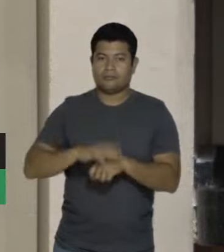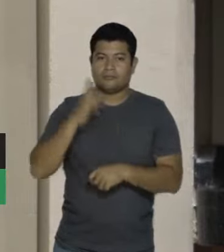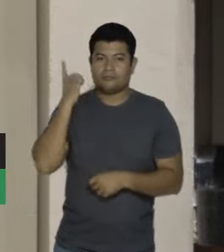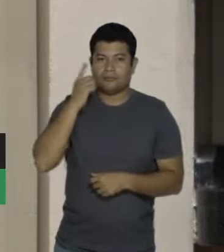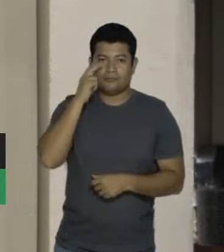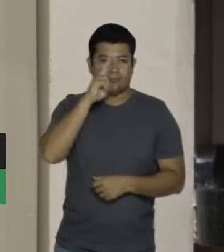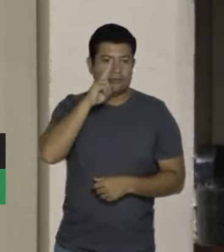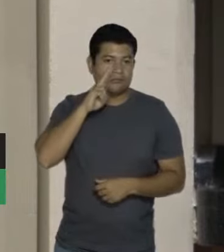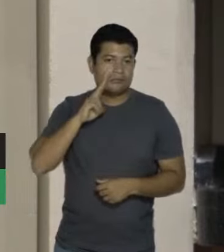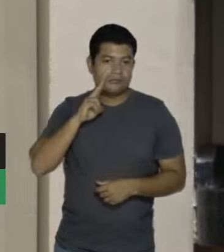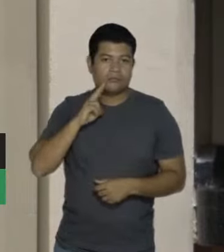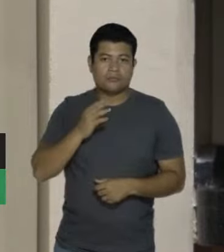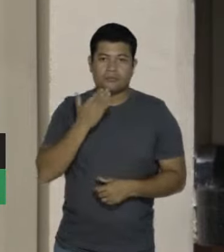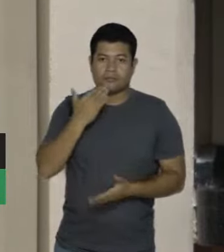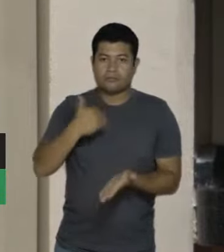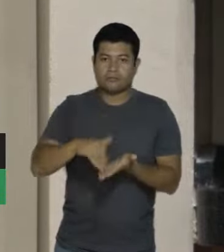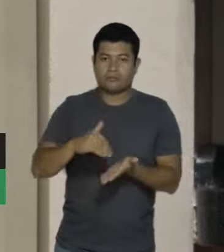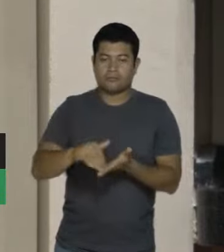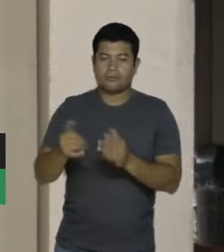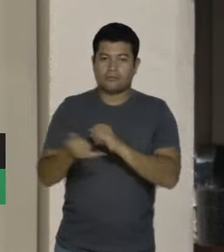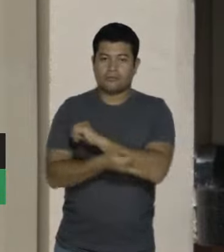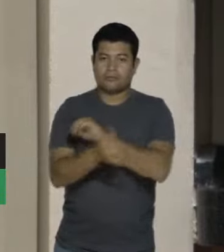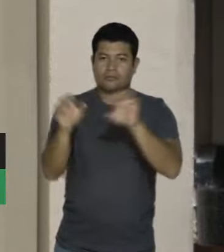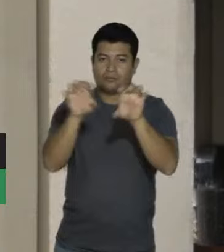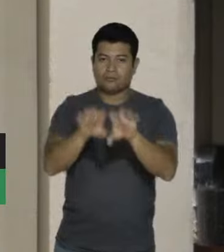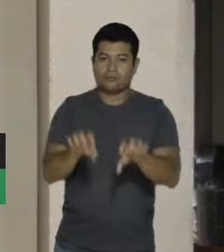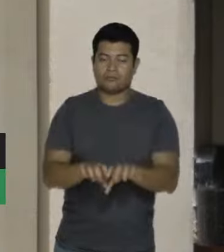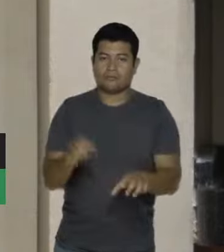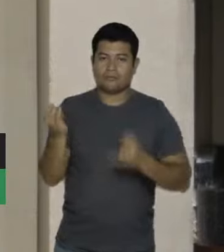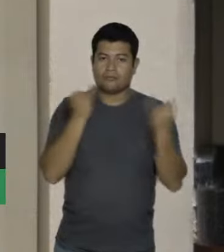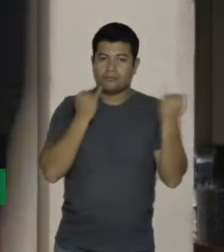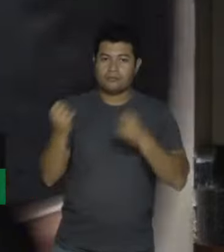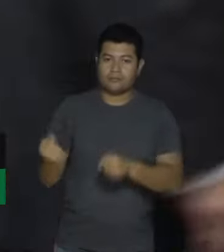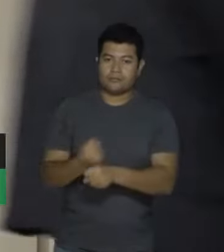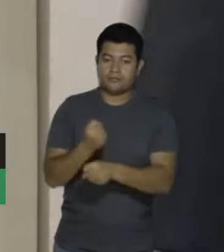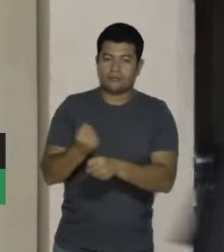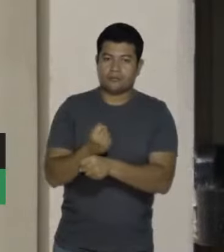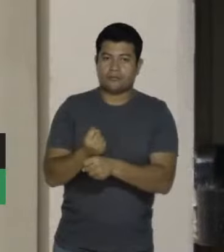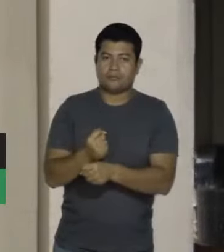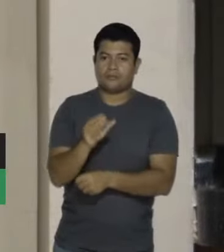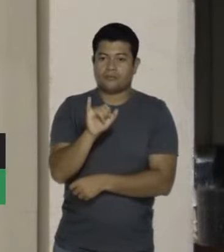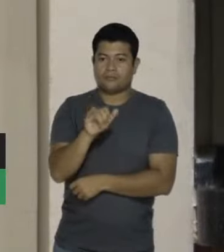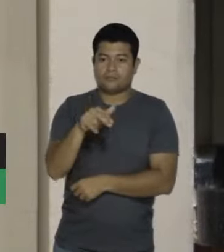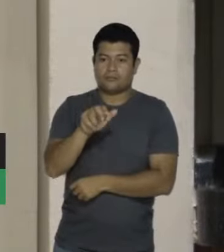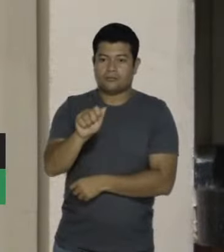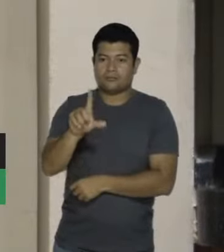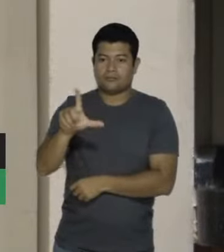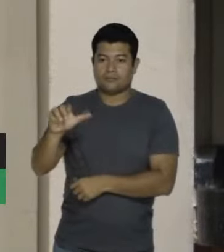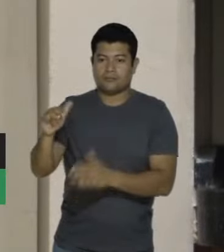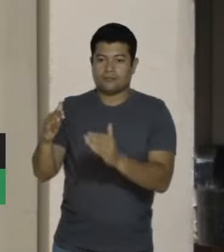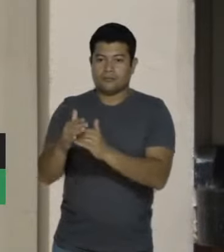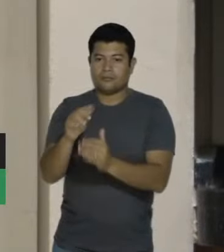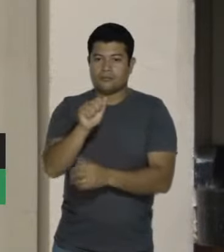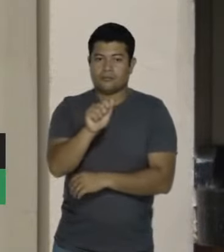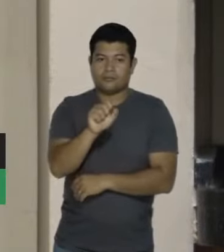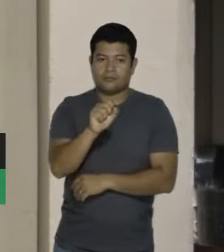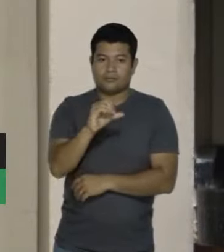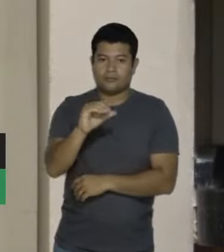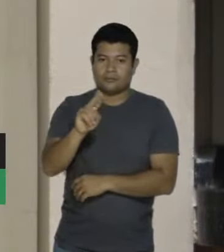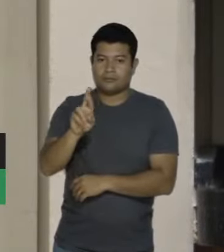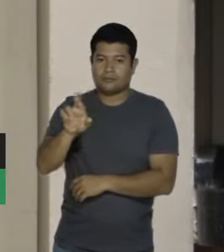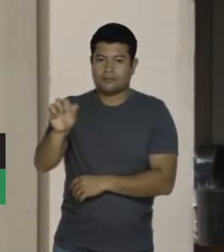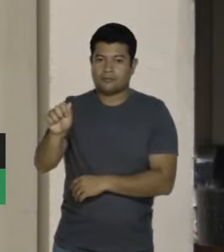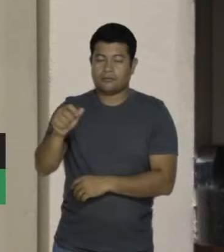solicitando a Secretária do Estado da infraestrutura informações acerca da obra no trecho Indaial Ascurra em discussão